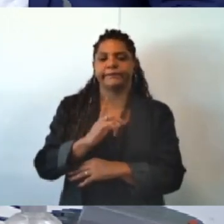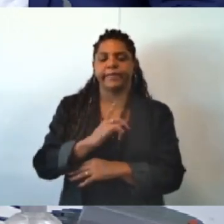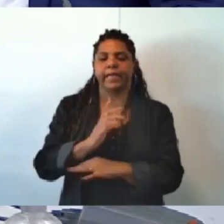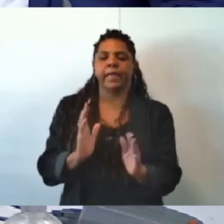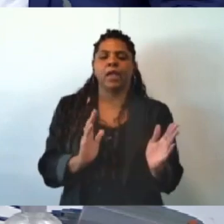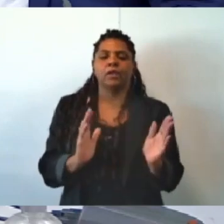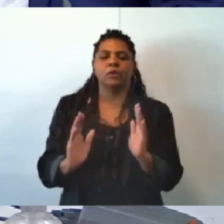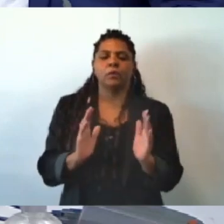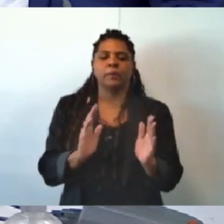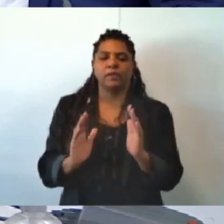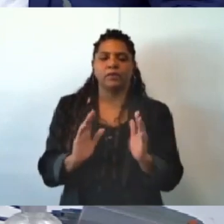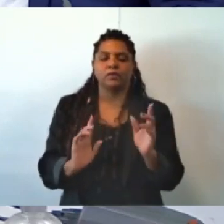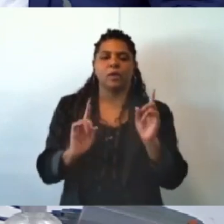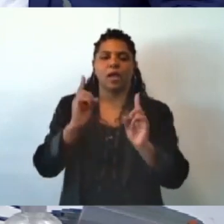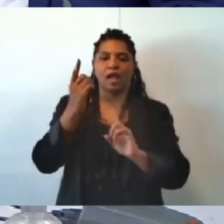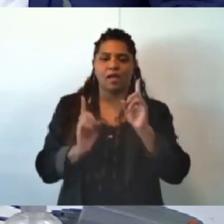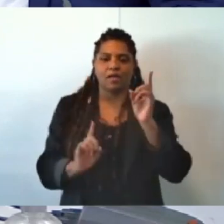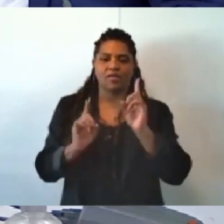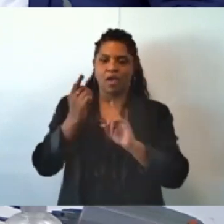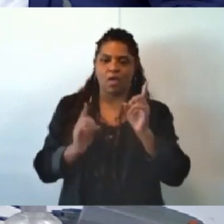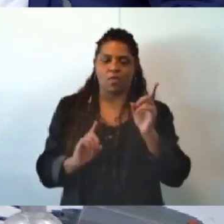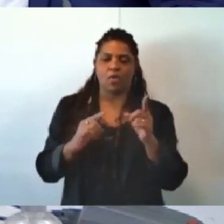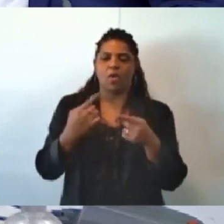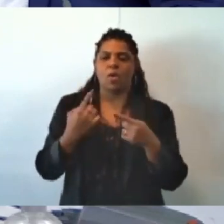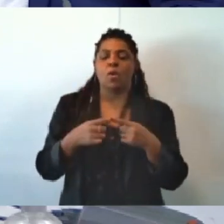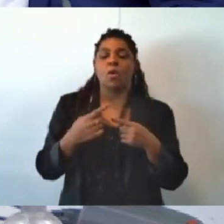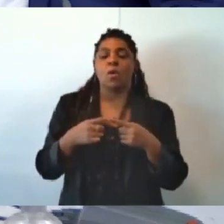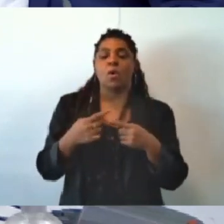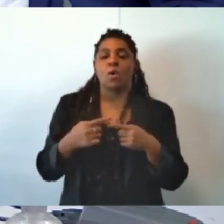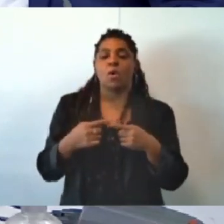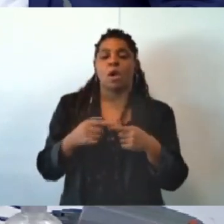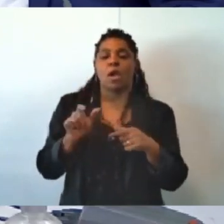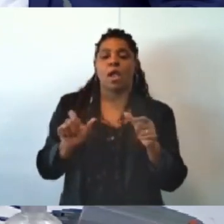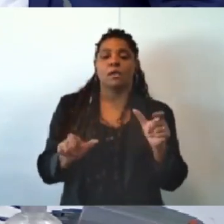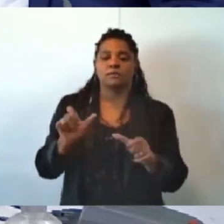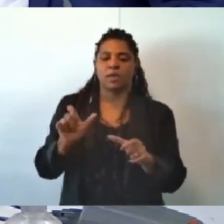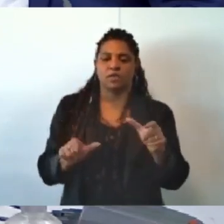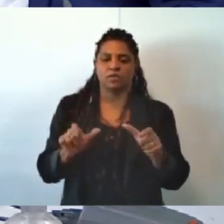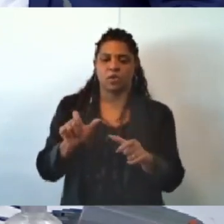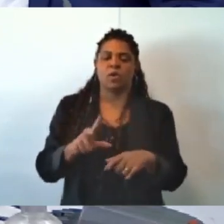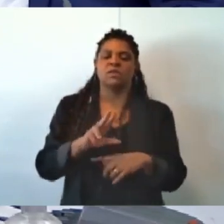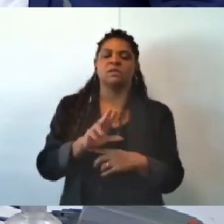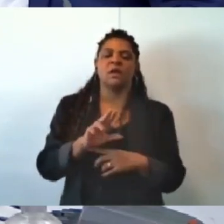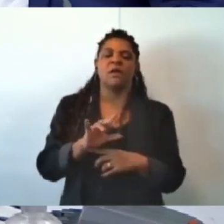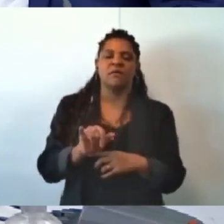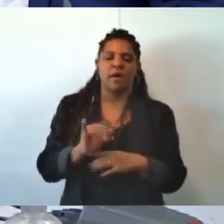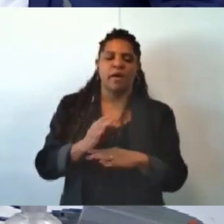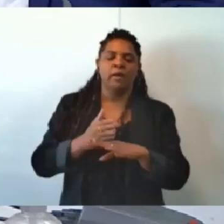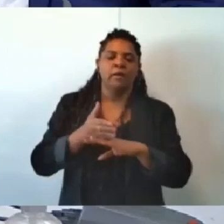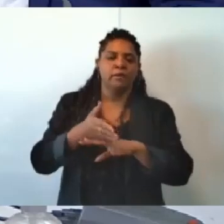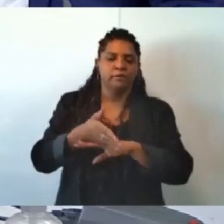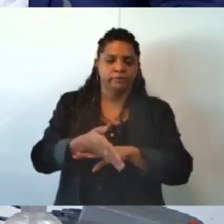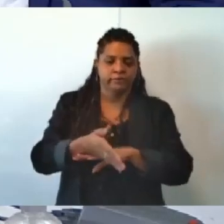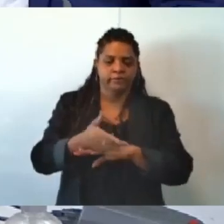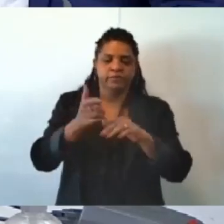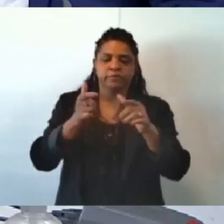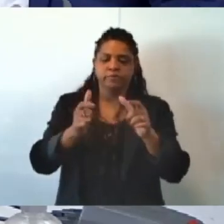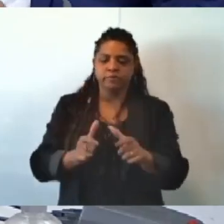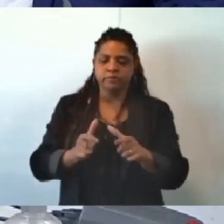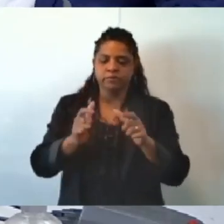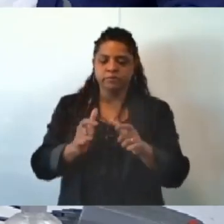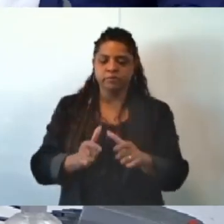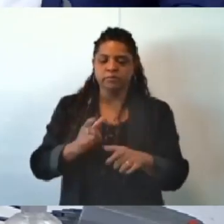Porque as pessoas vão adentrar a um espaço onde eles têm mais liberdade, sem o trânsito